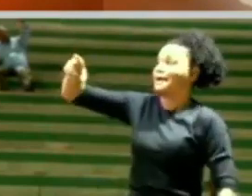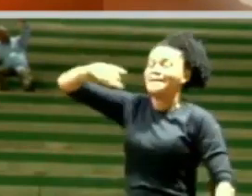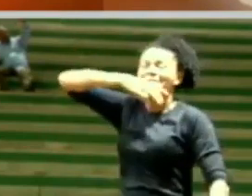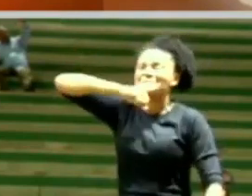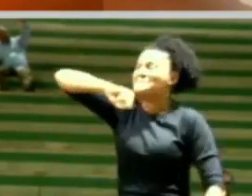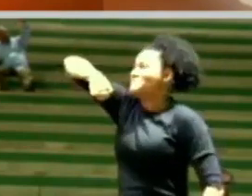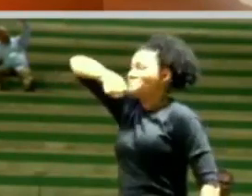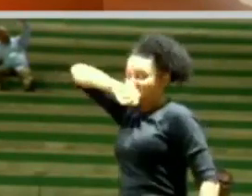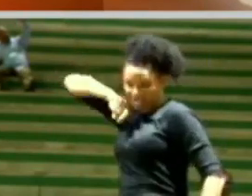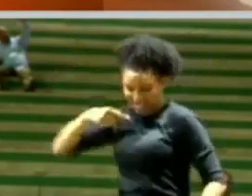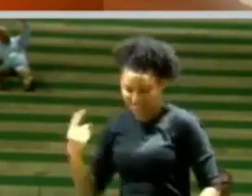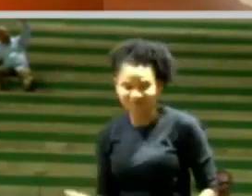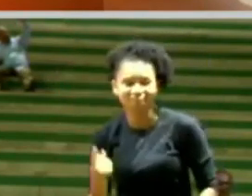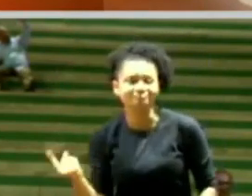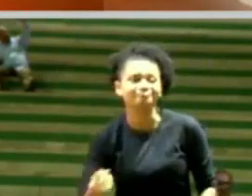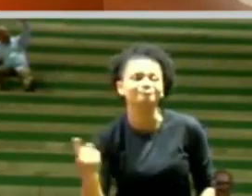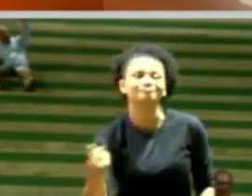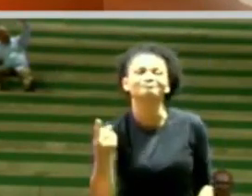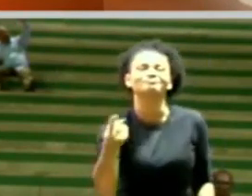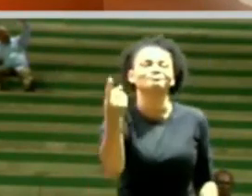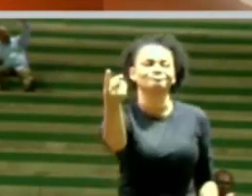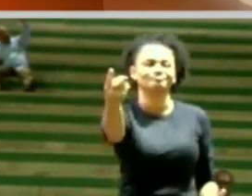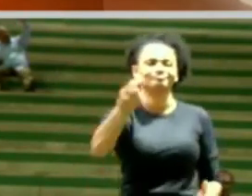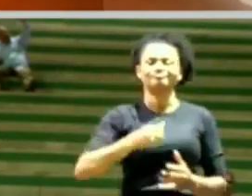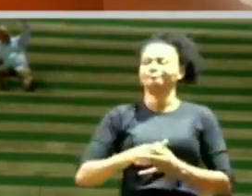Pai da Eternidade.